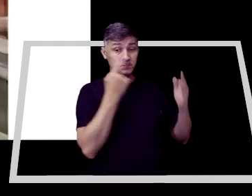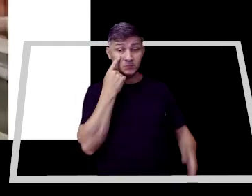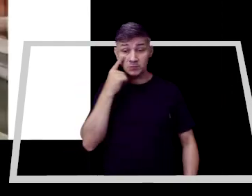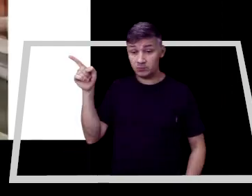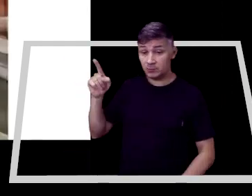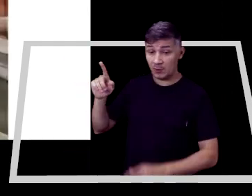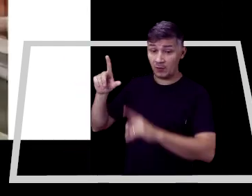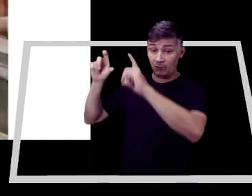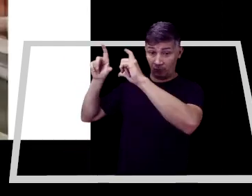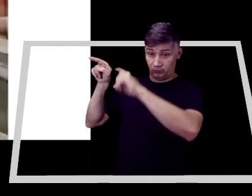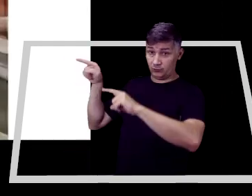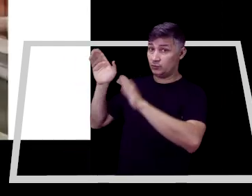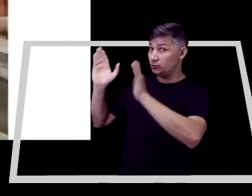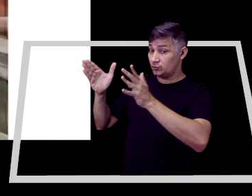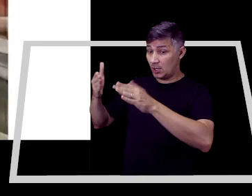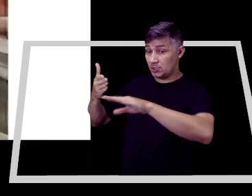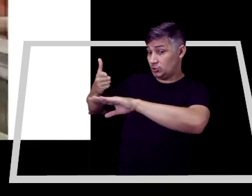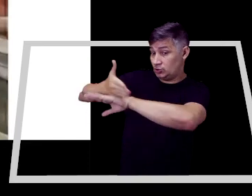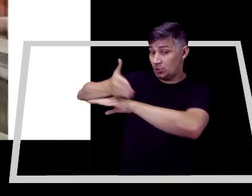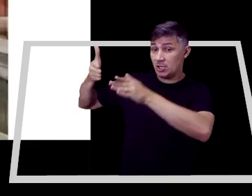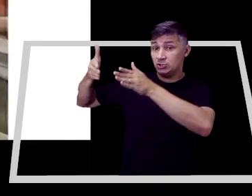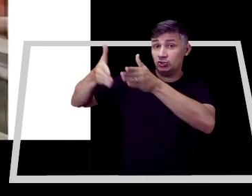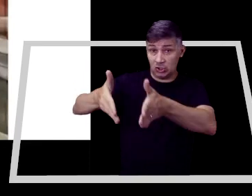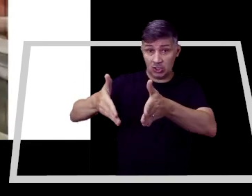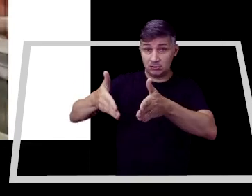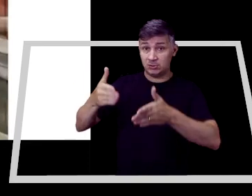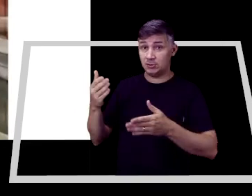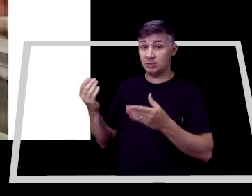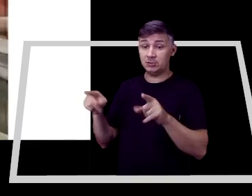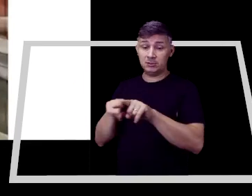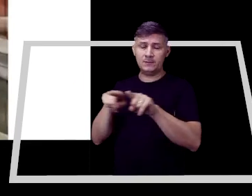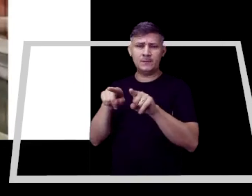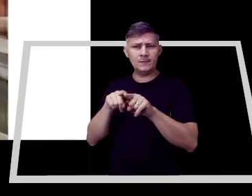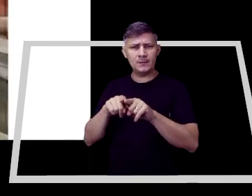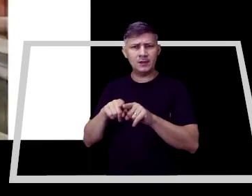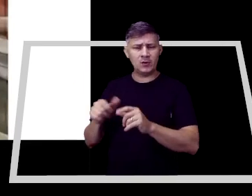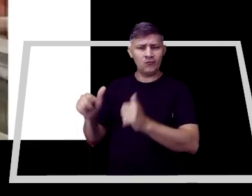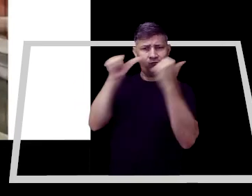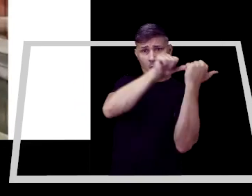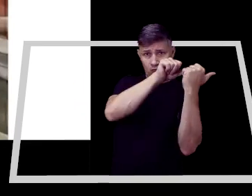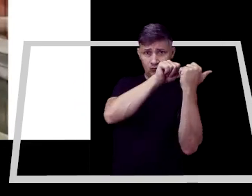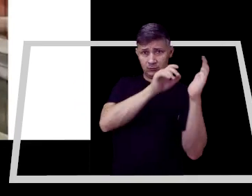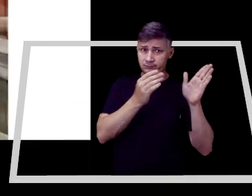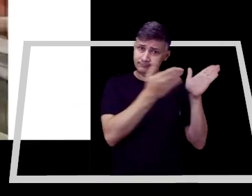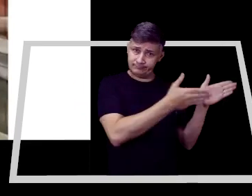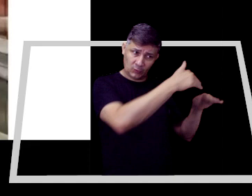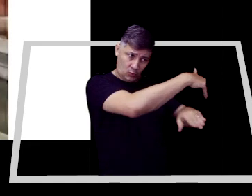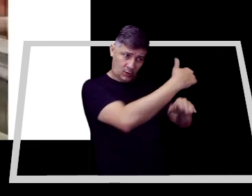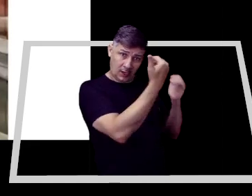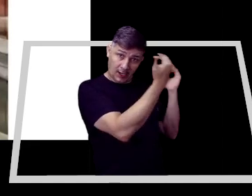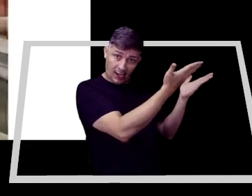imagens um pouco da chegada e dos fundos, né, a partir um pouco também de como esses